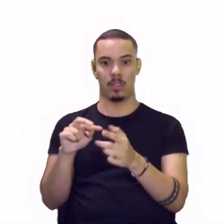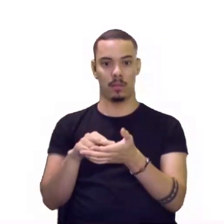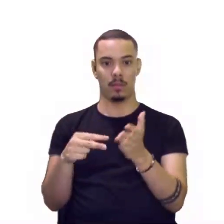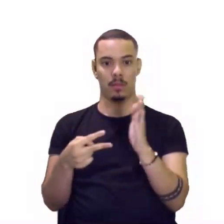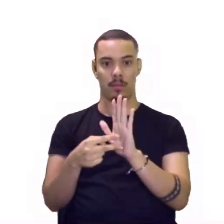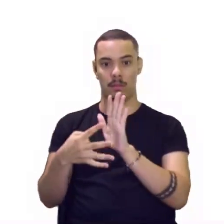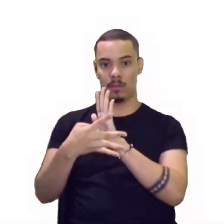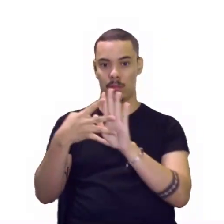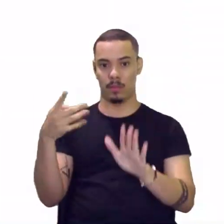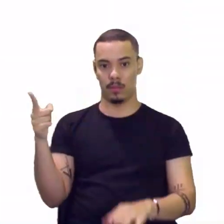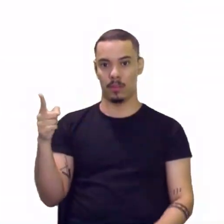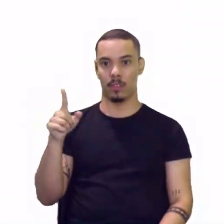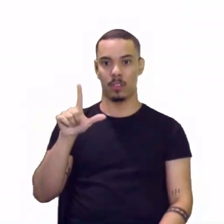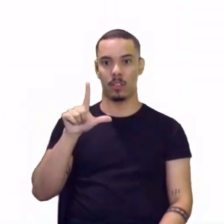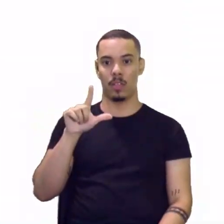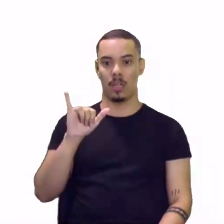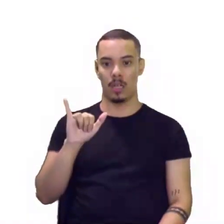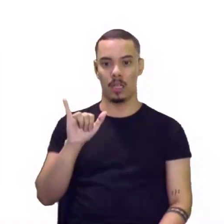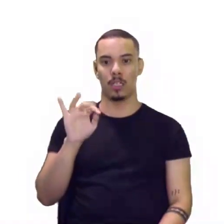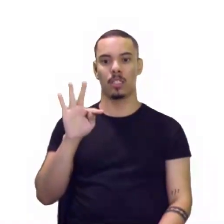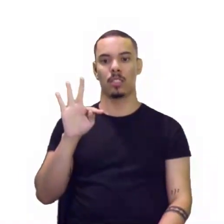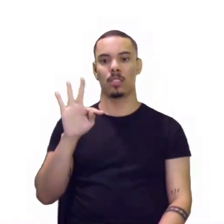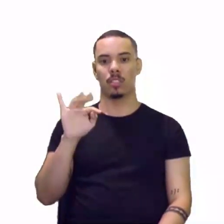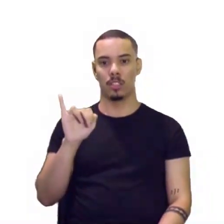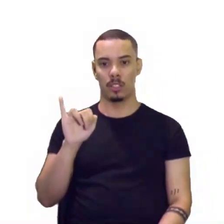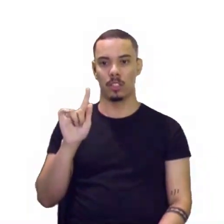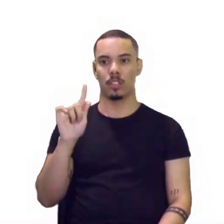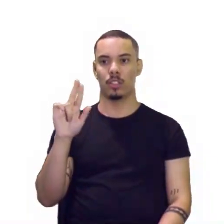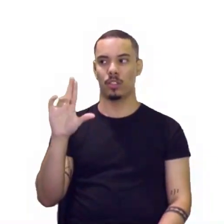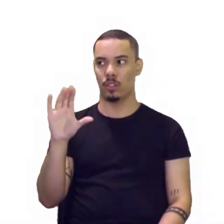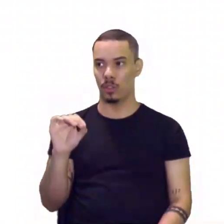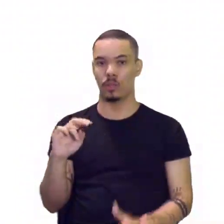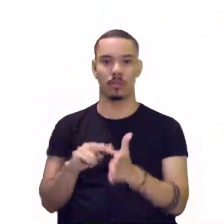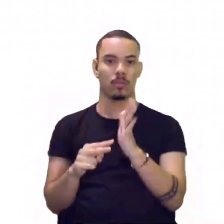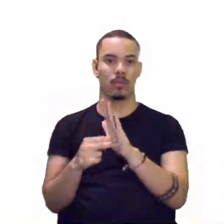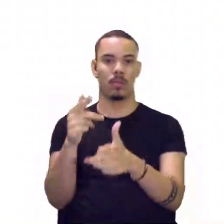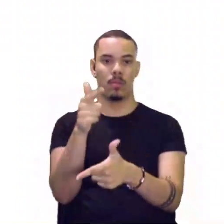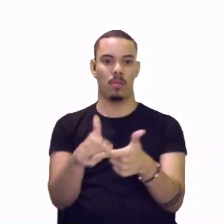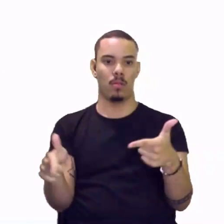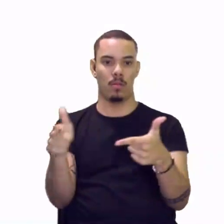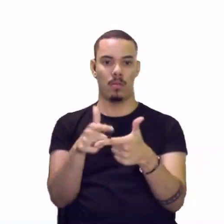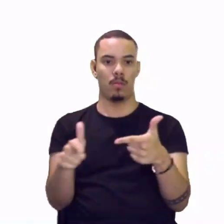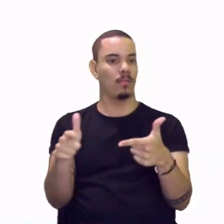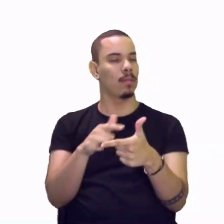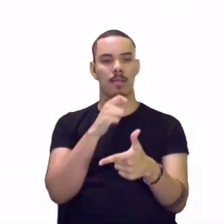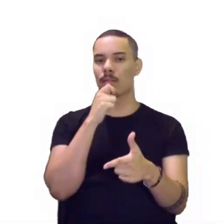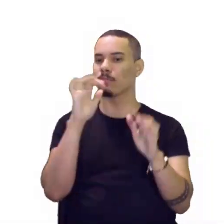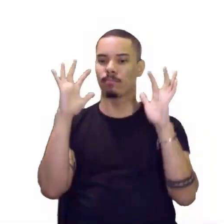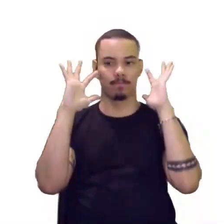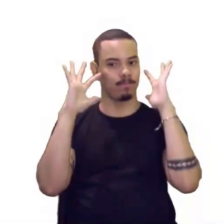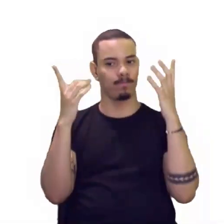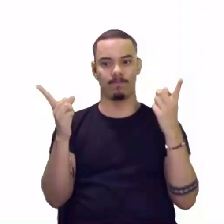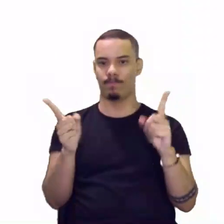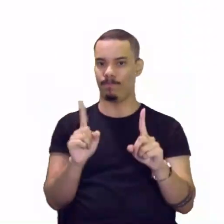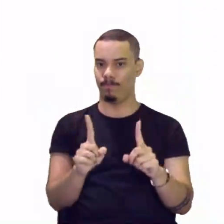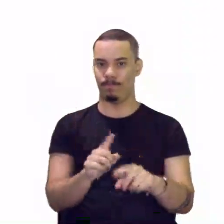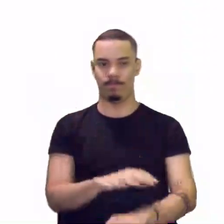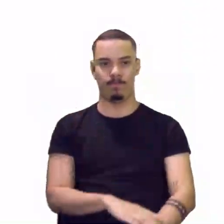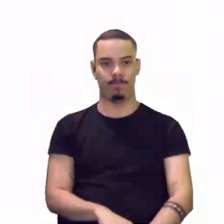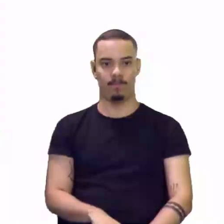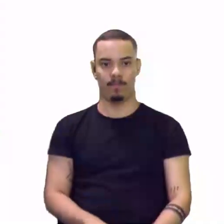não esqueçam essa palavra. Litígio está relacionado a problemas territoriais não resolvidos. Vamos